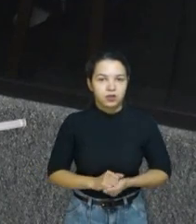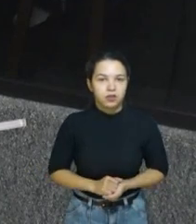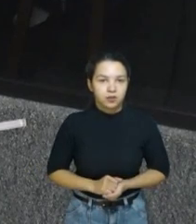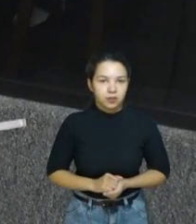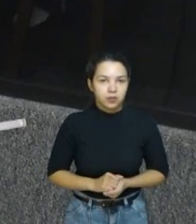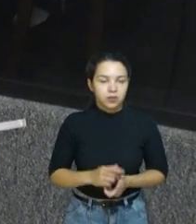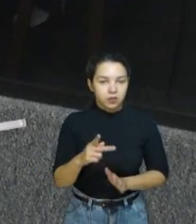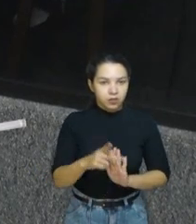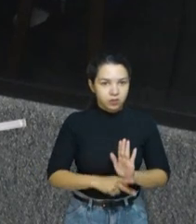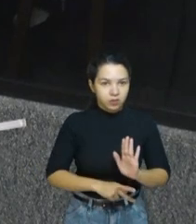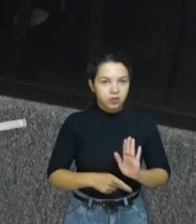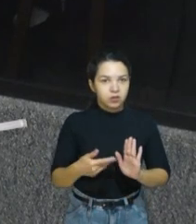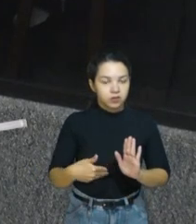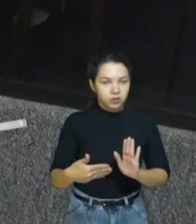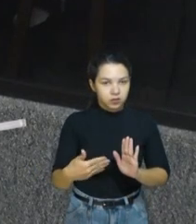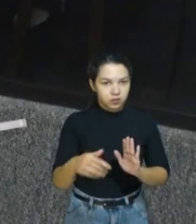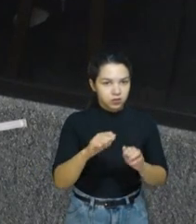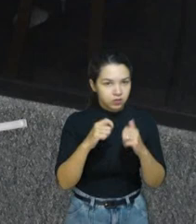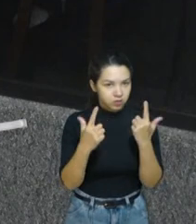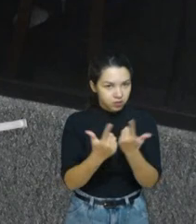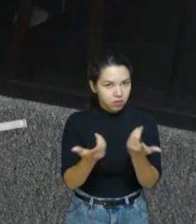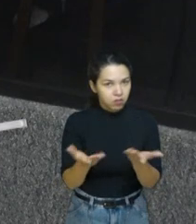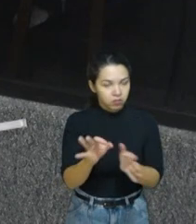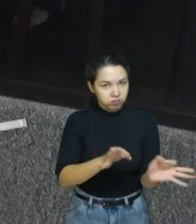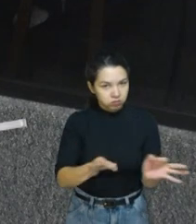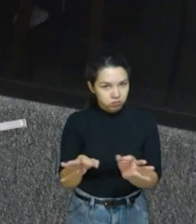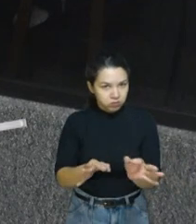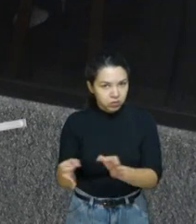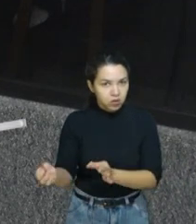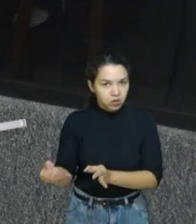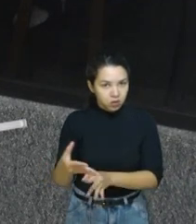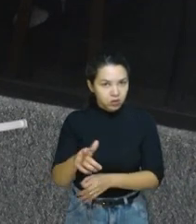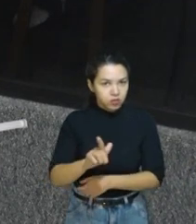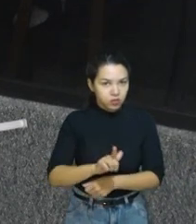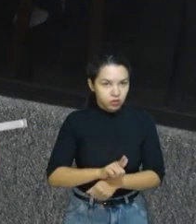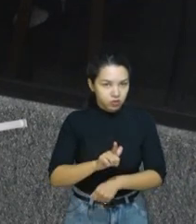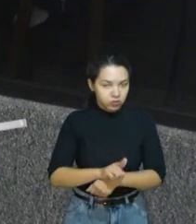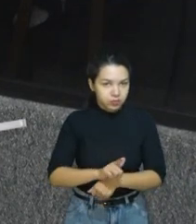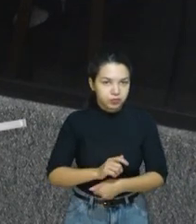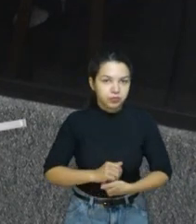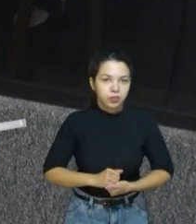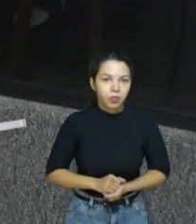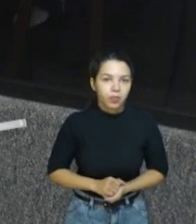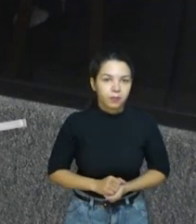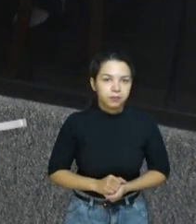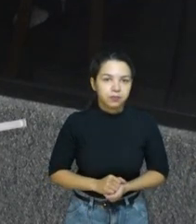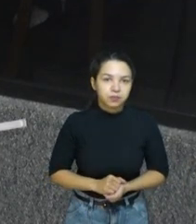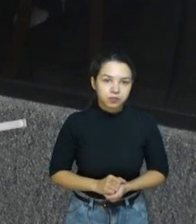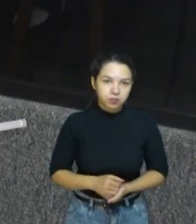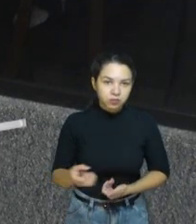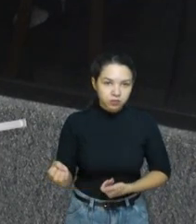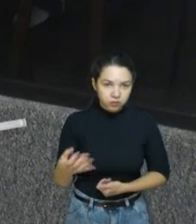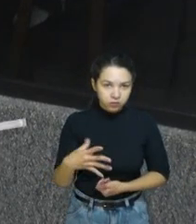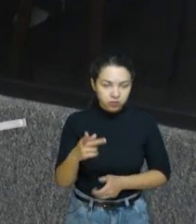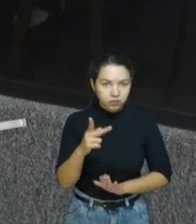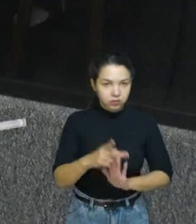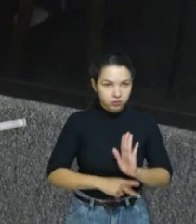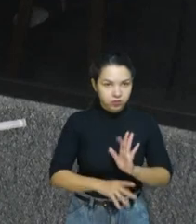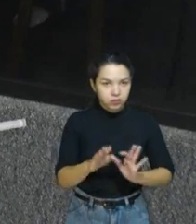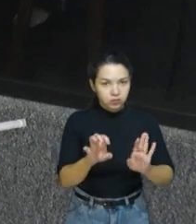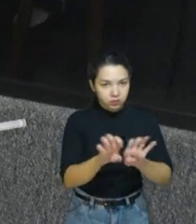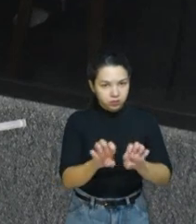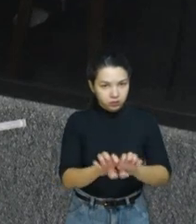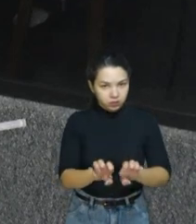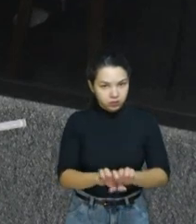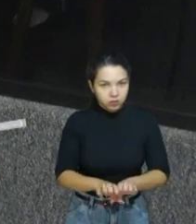que já estavam em andamento na casa e que estão sendo remodelados na nossa nova gestão. Com relação aos novos projetos, estamos estruturando